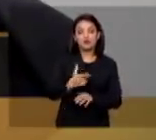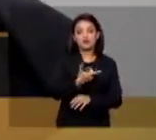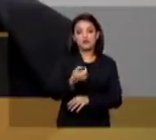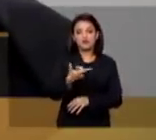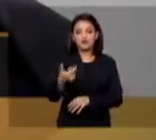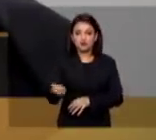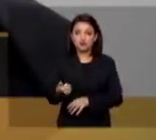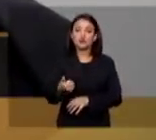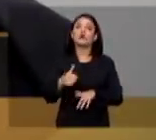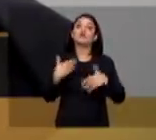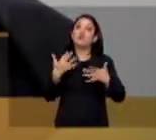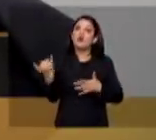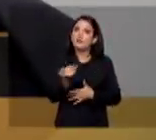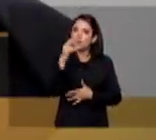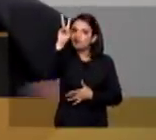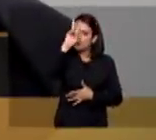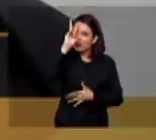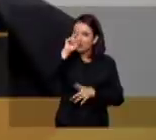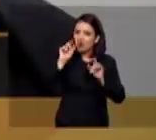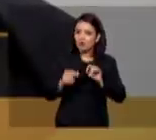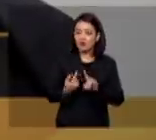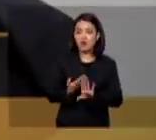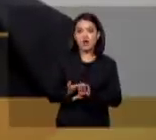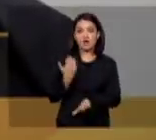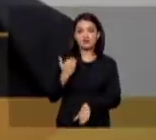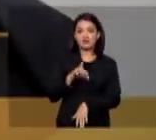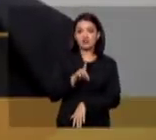8/3/2021, é imprescindível rememorar que no dia